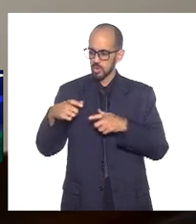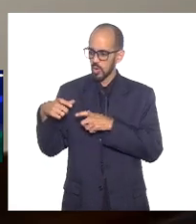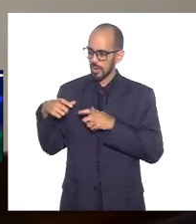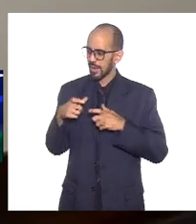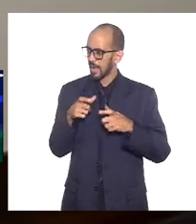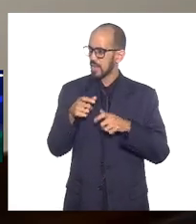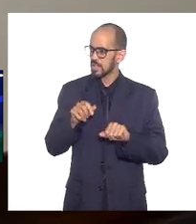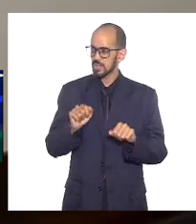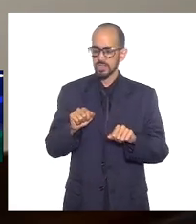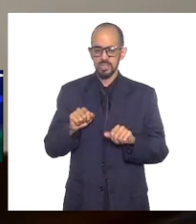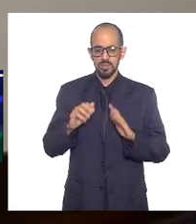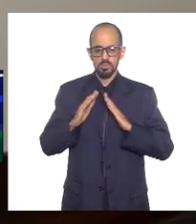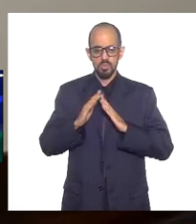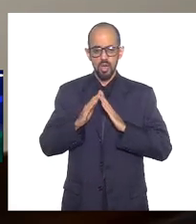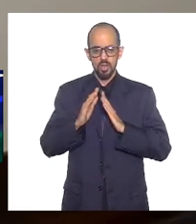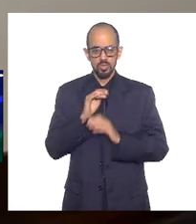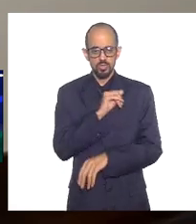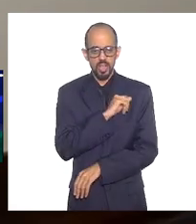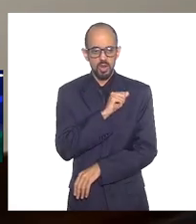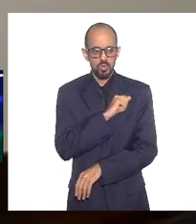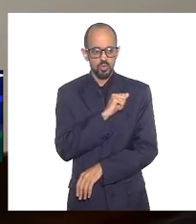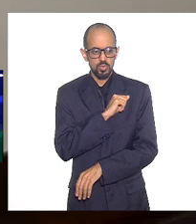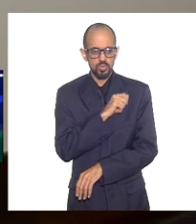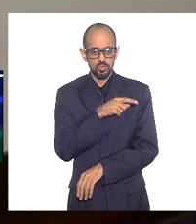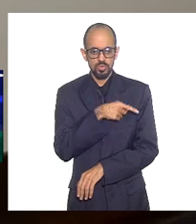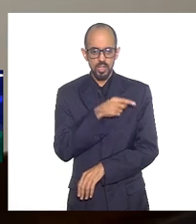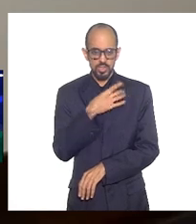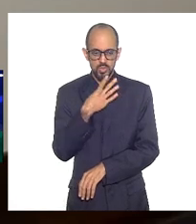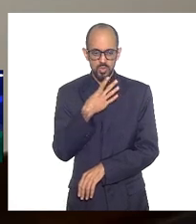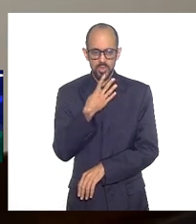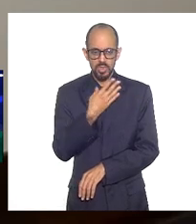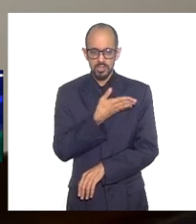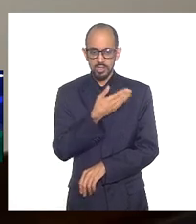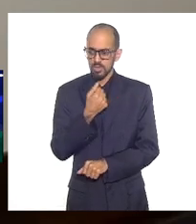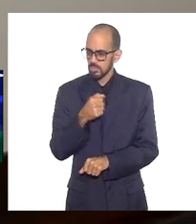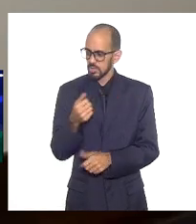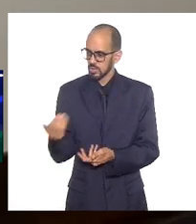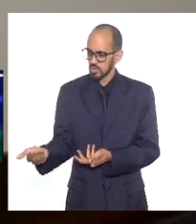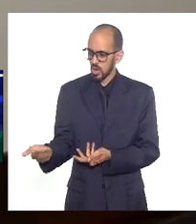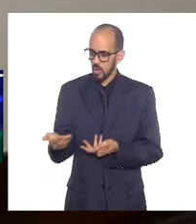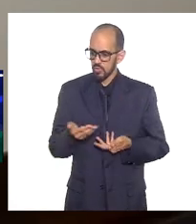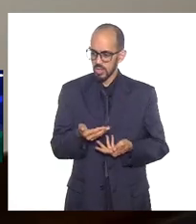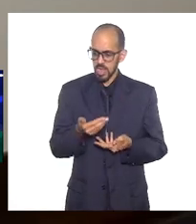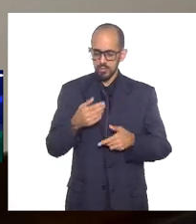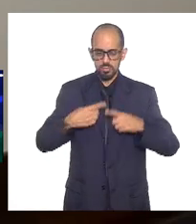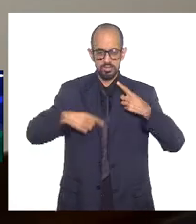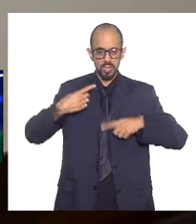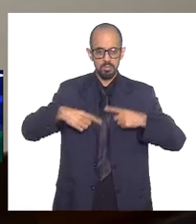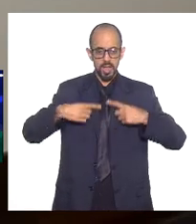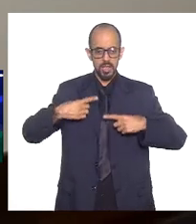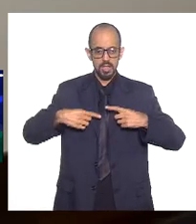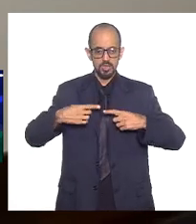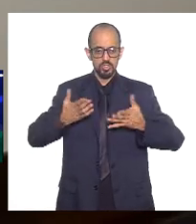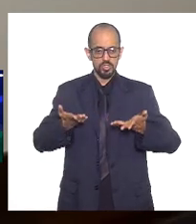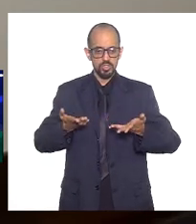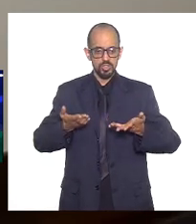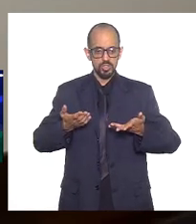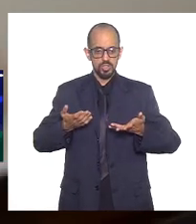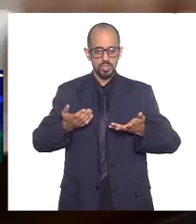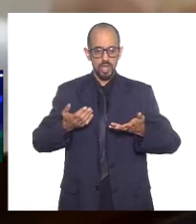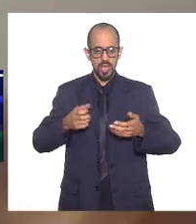onde se situam as escolas em que lecionam, eles têm que ser chamados para o debate. A SEDUC não pode fazer essa